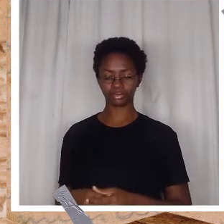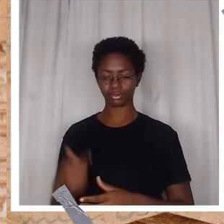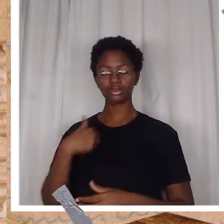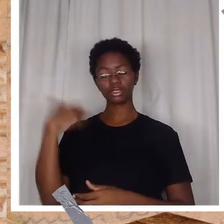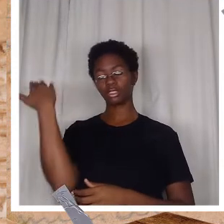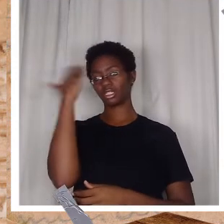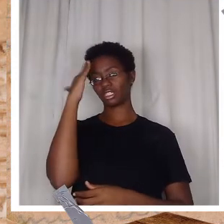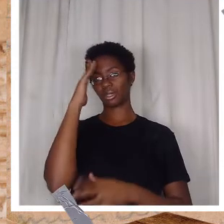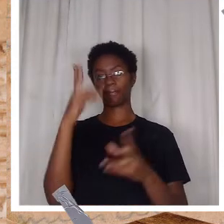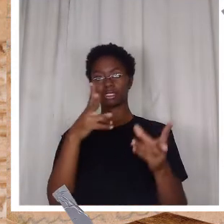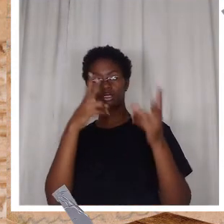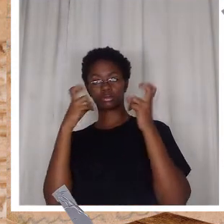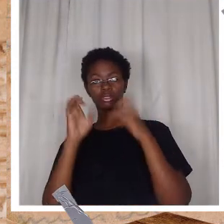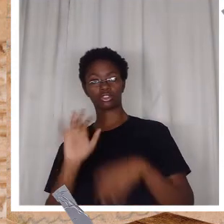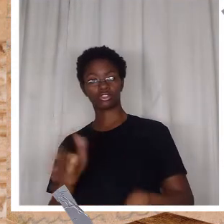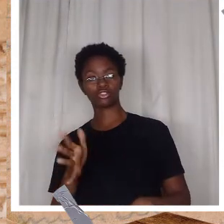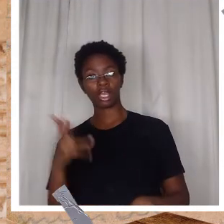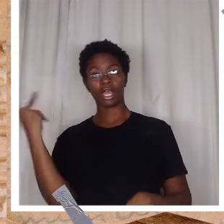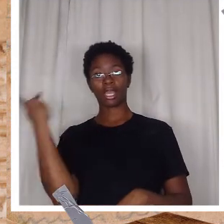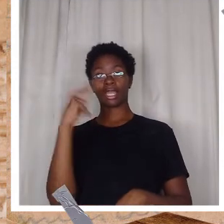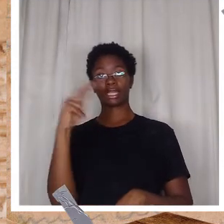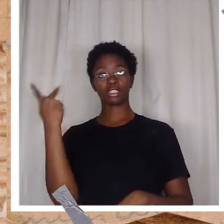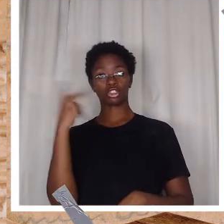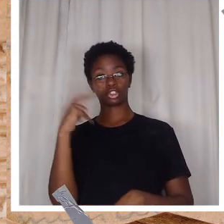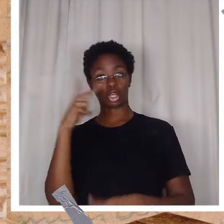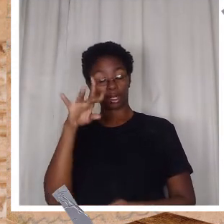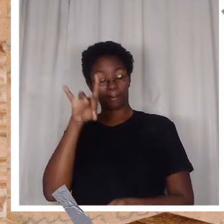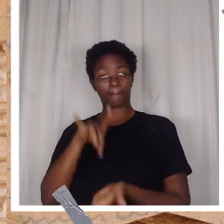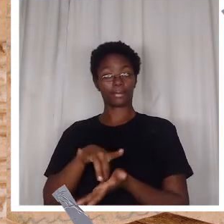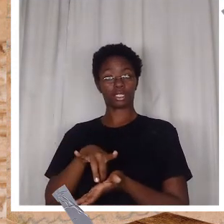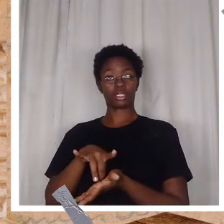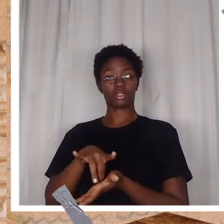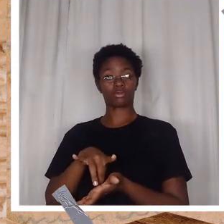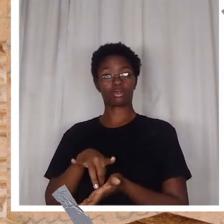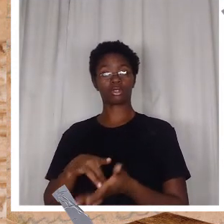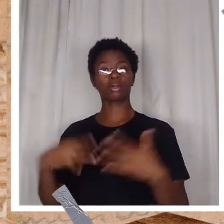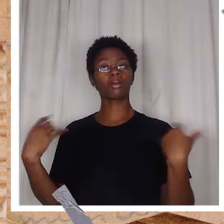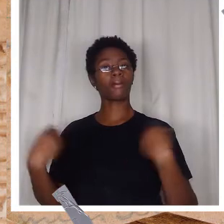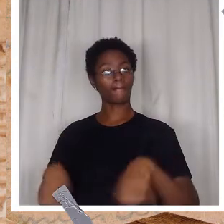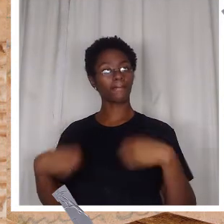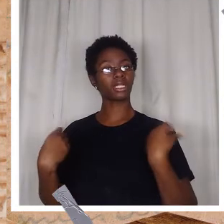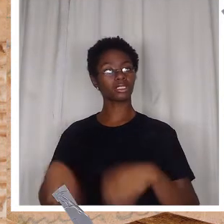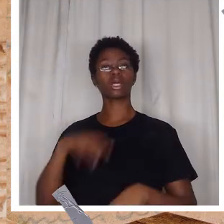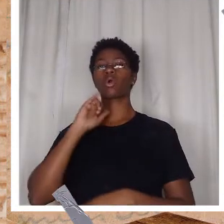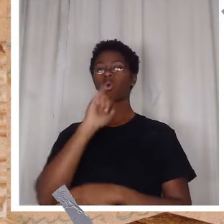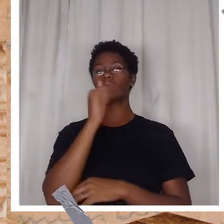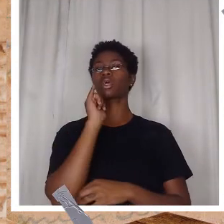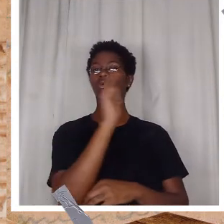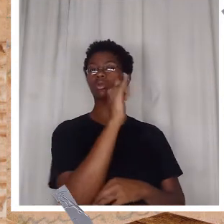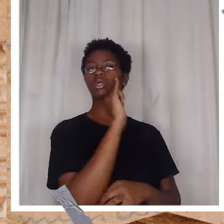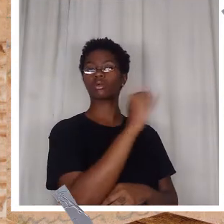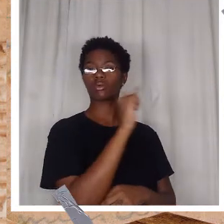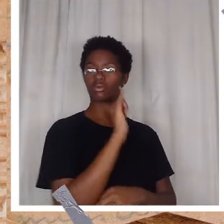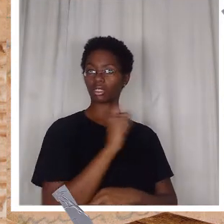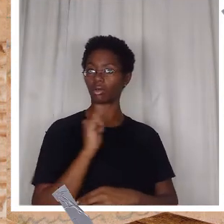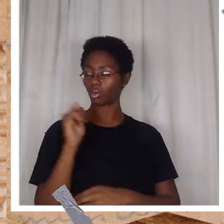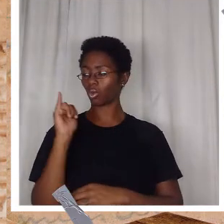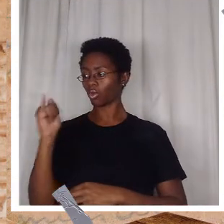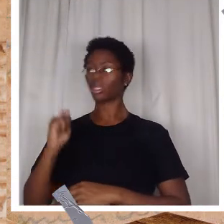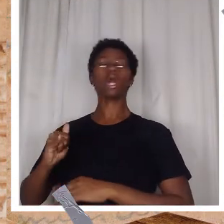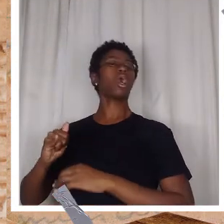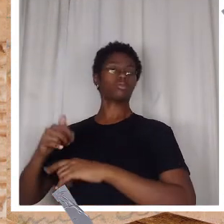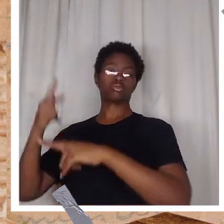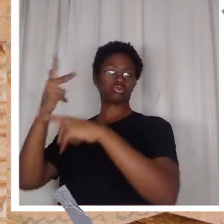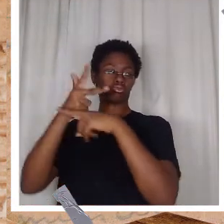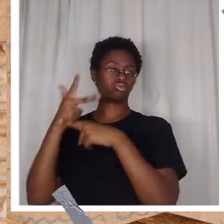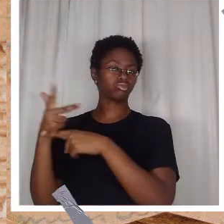a história do Quarto Despejo em si deveria e tem de ser contada, pelo menos no audiovisual, com todo